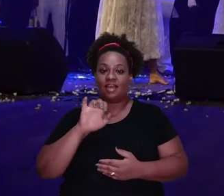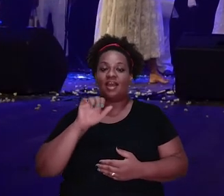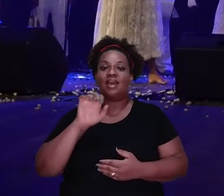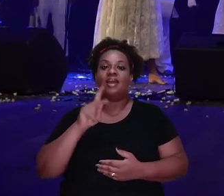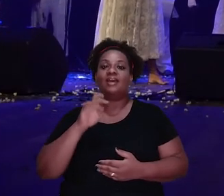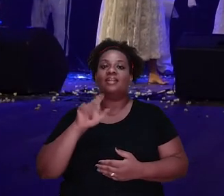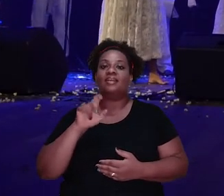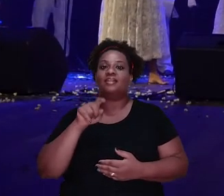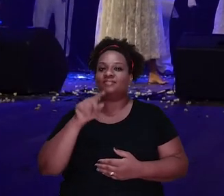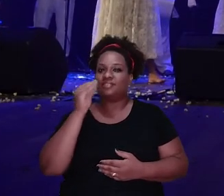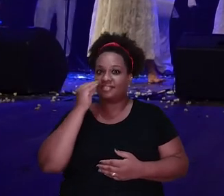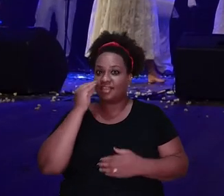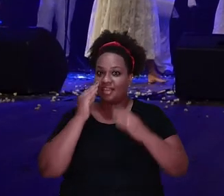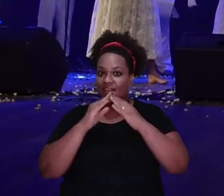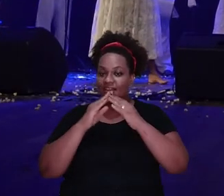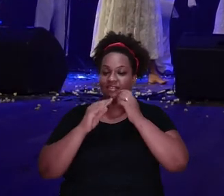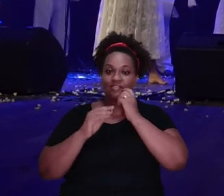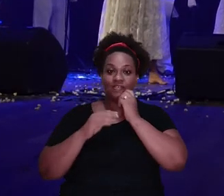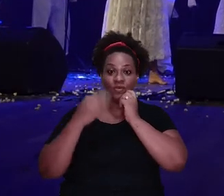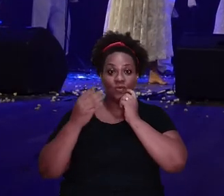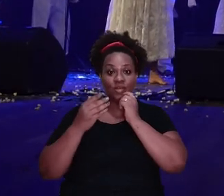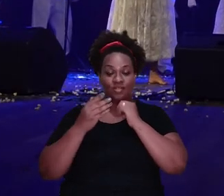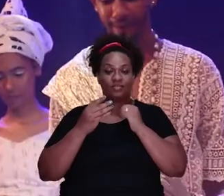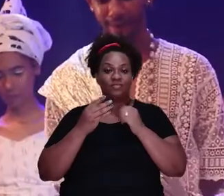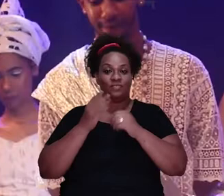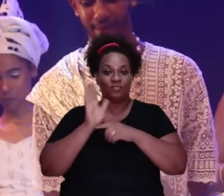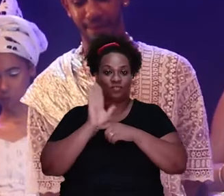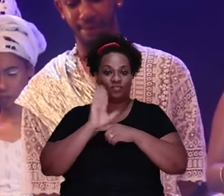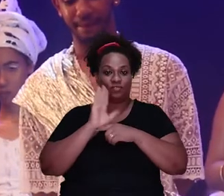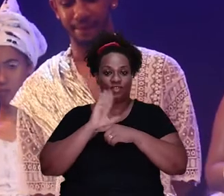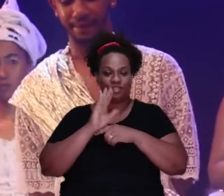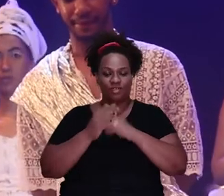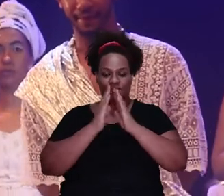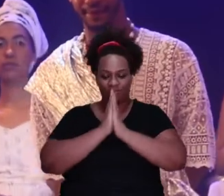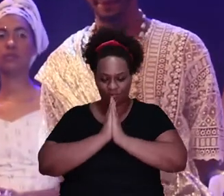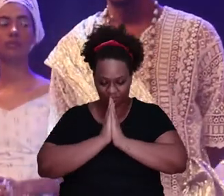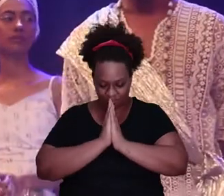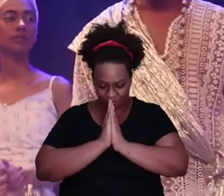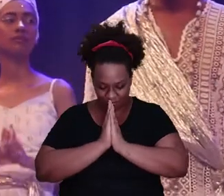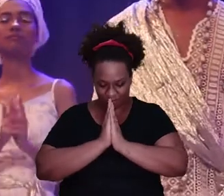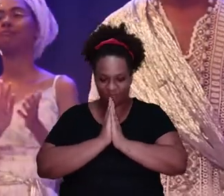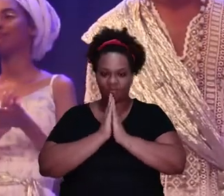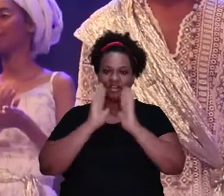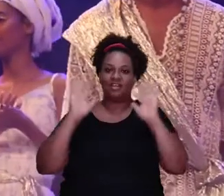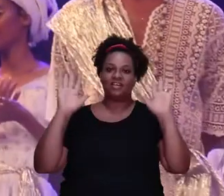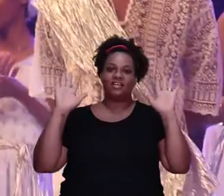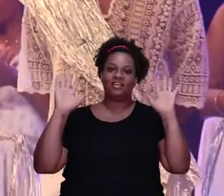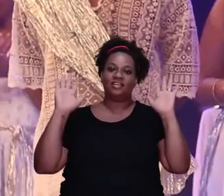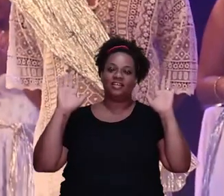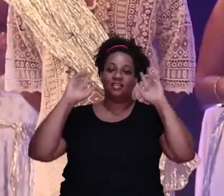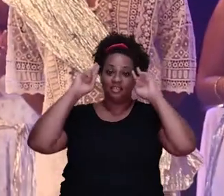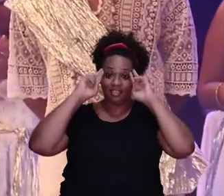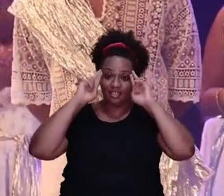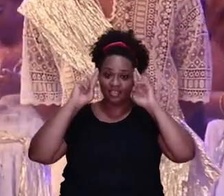Helena Você vai vir em casa quando esse vídeo tu vai passando mojubá Minha querida Moju pa hoje o amor do